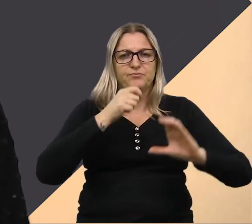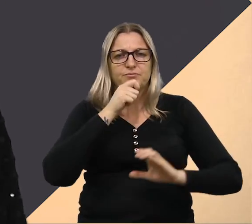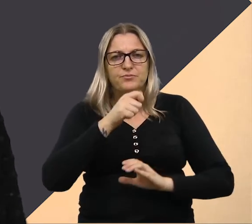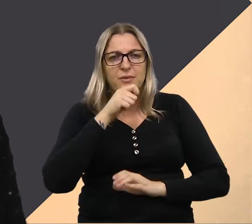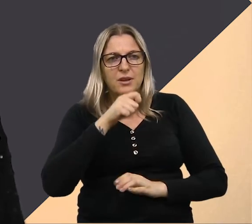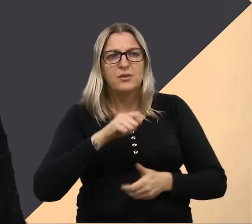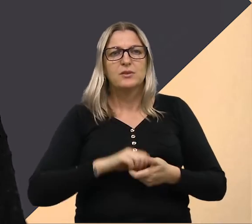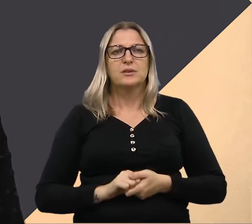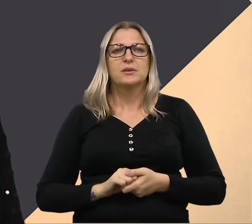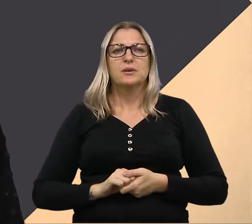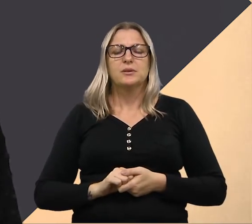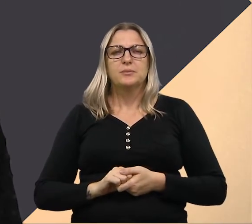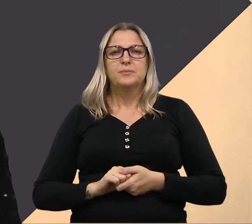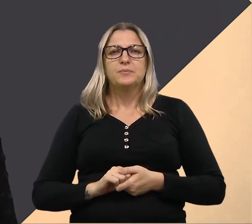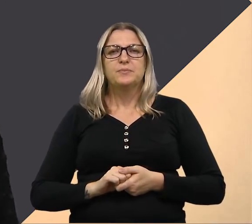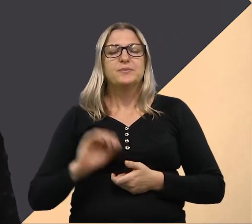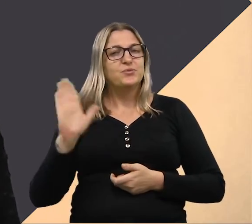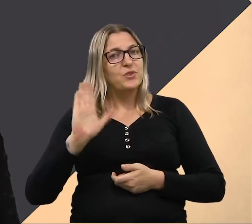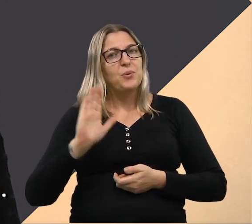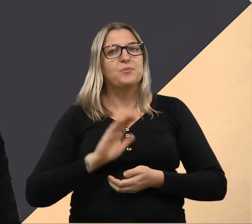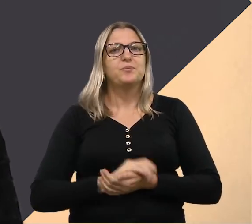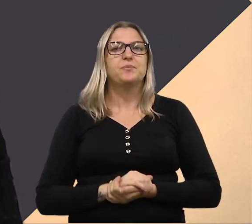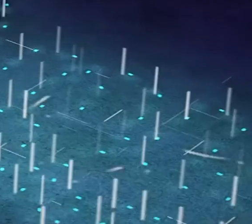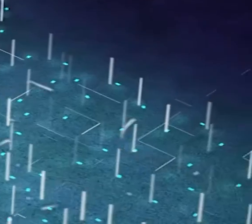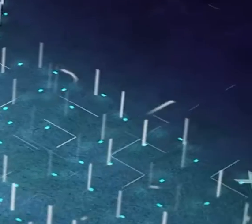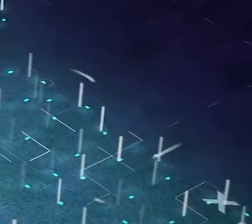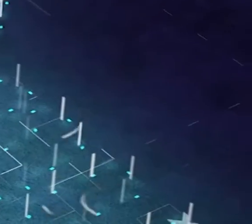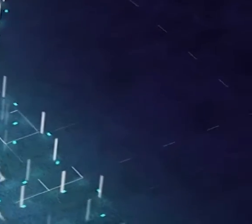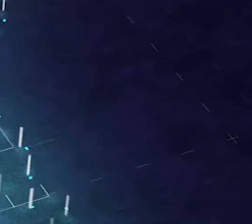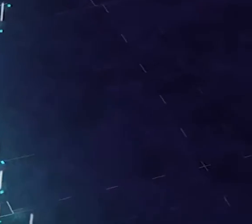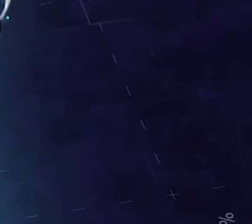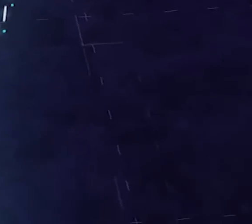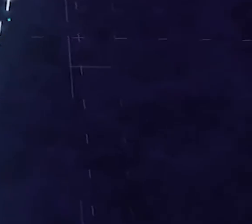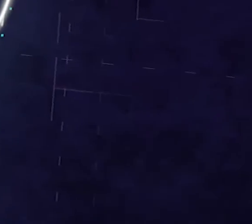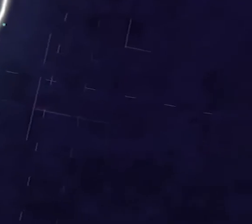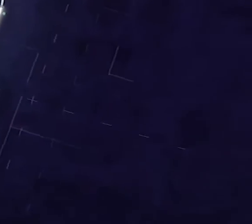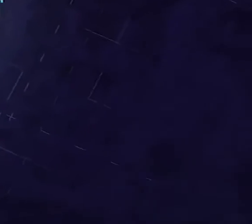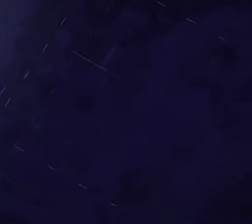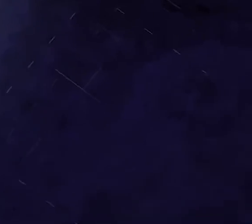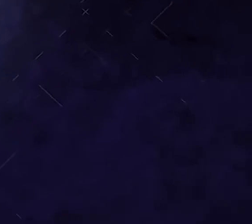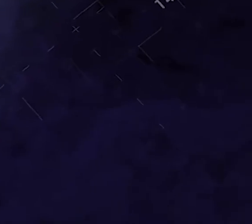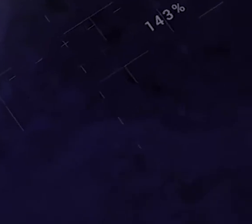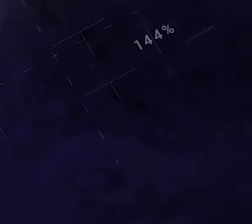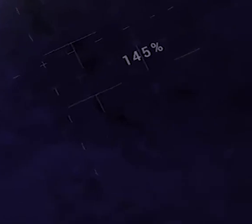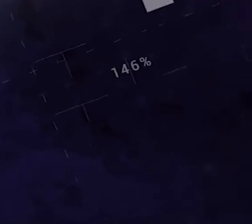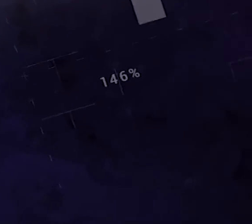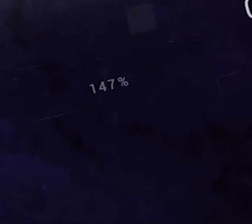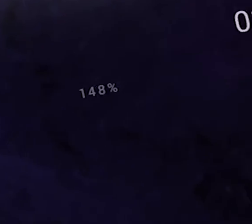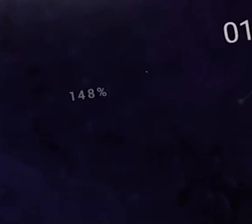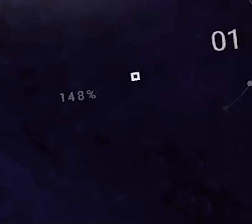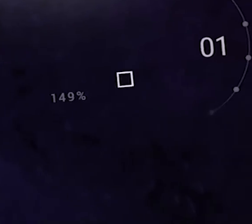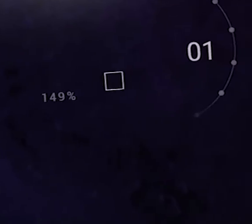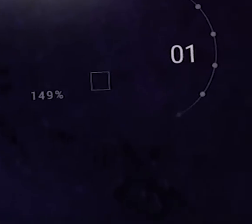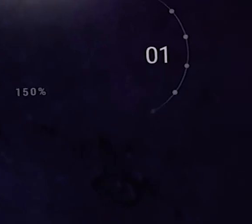Mande sua sugestão para o nosso e-mail até mais é E